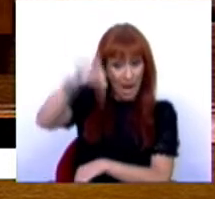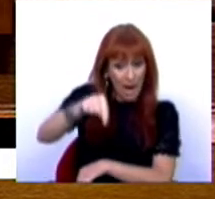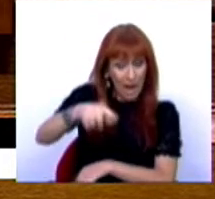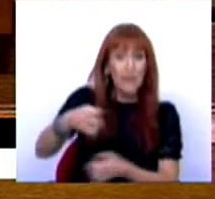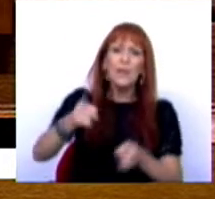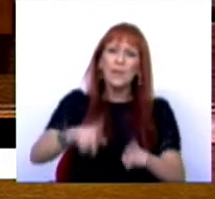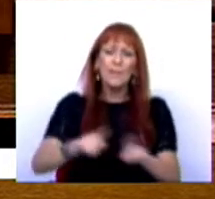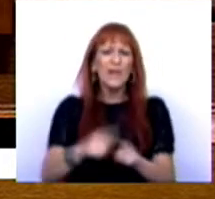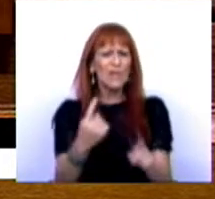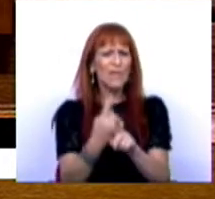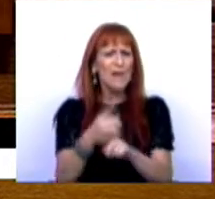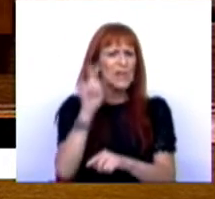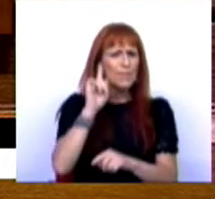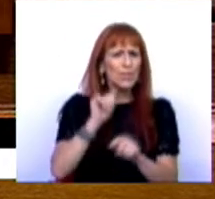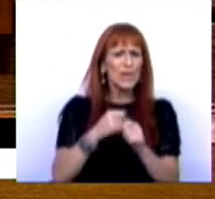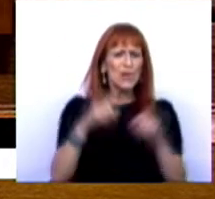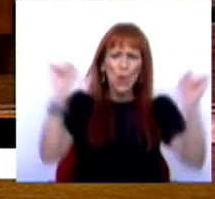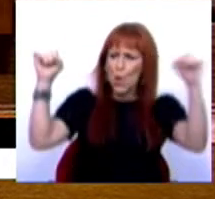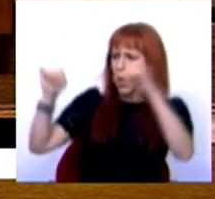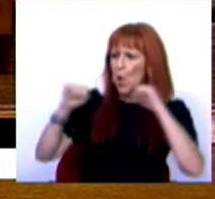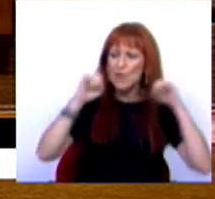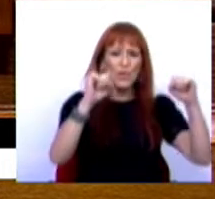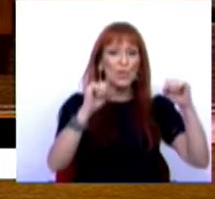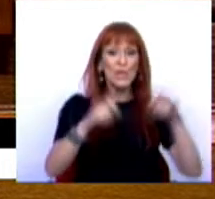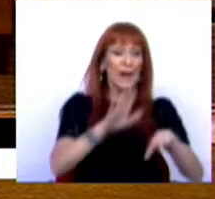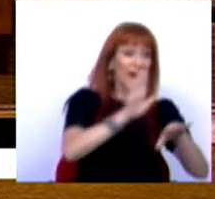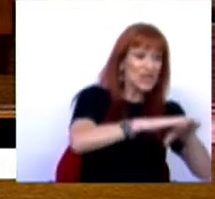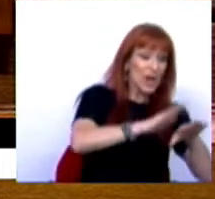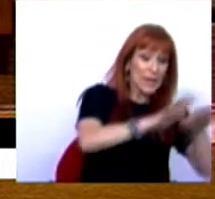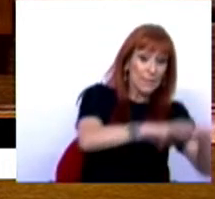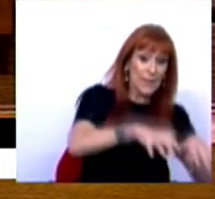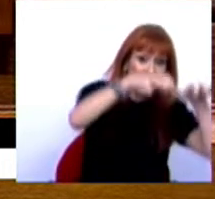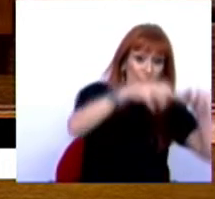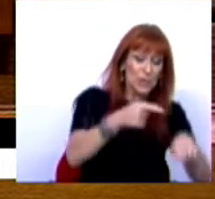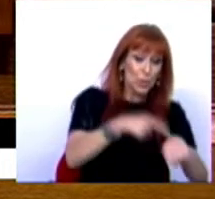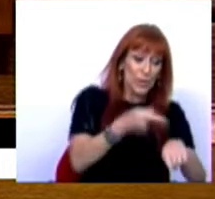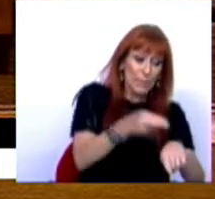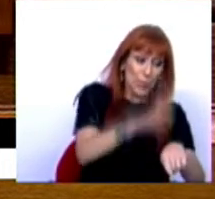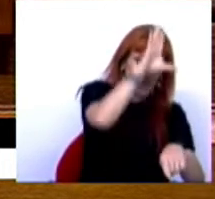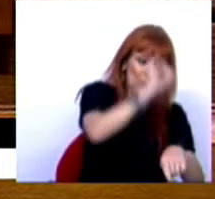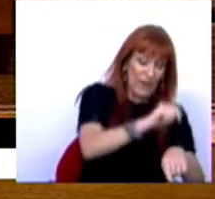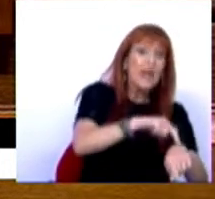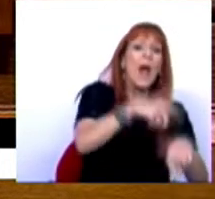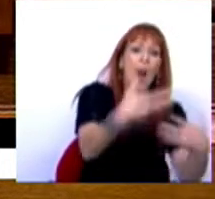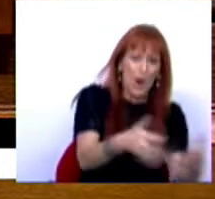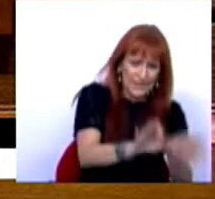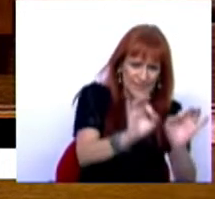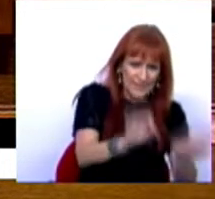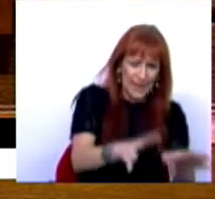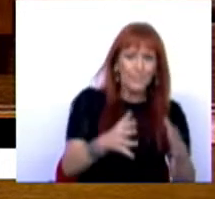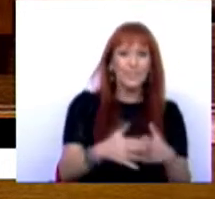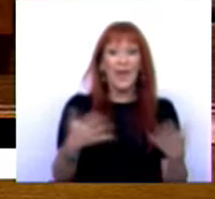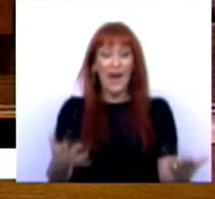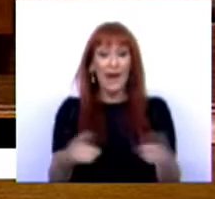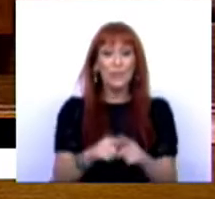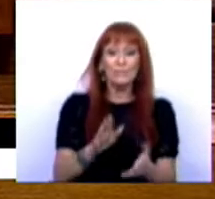e também de vários importantes consensos entre a esquerda parlamentar na anterior e presente legislatura.